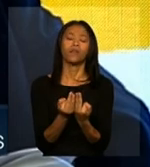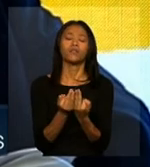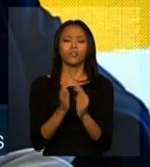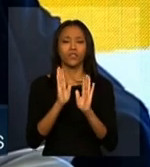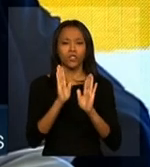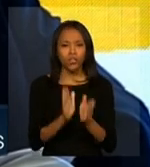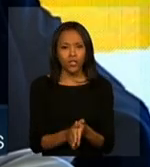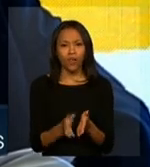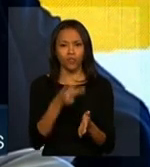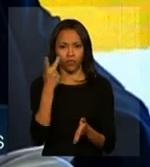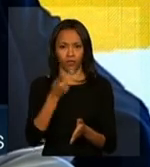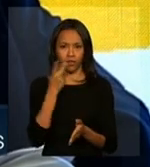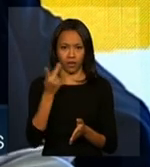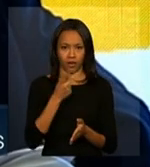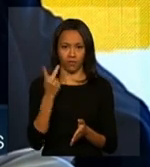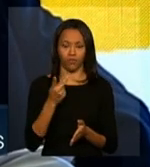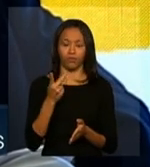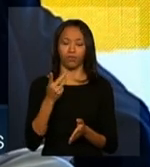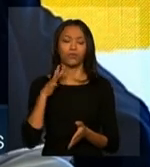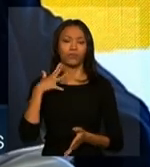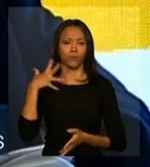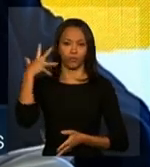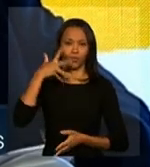no comovente depoimento